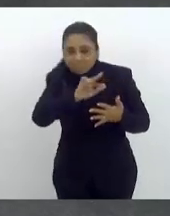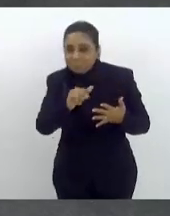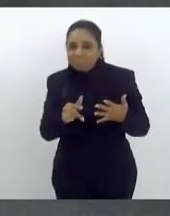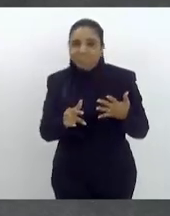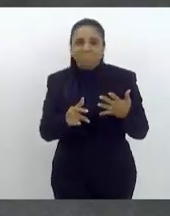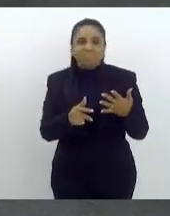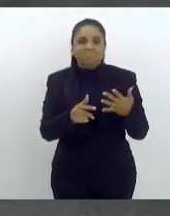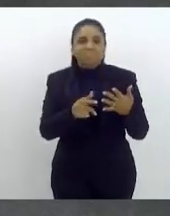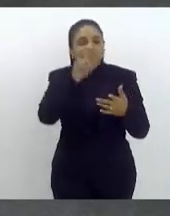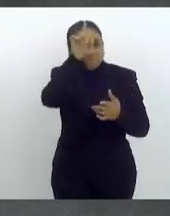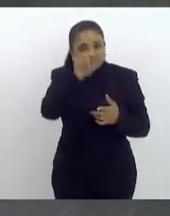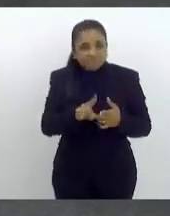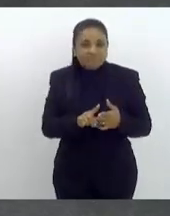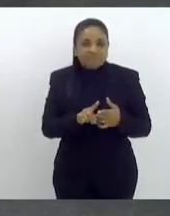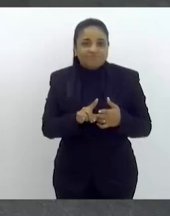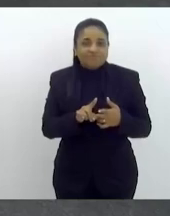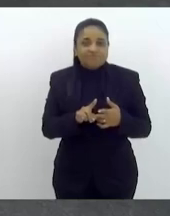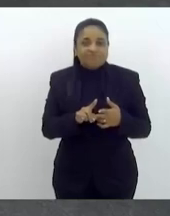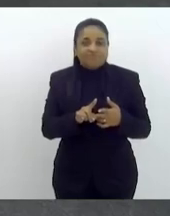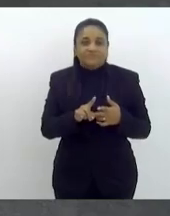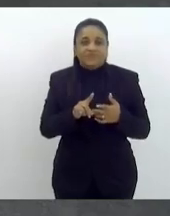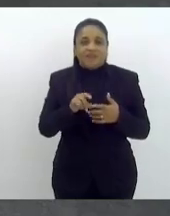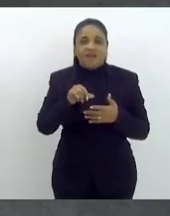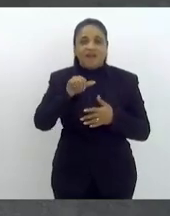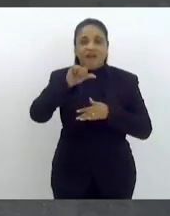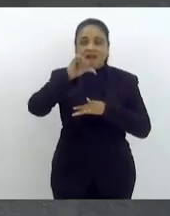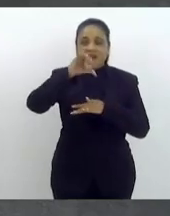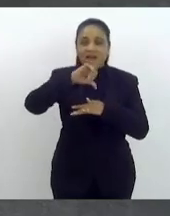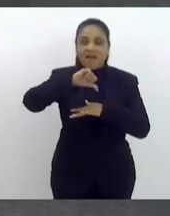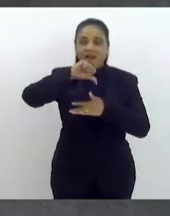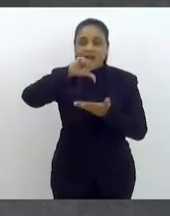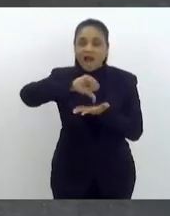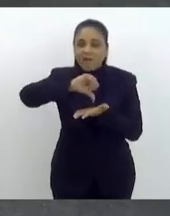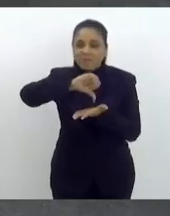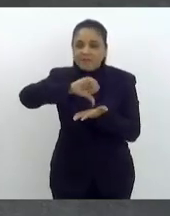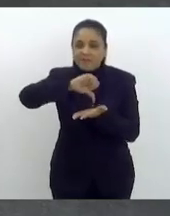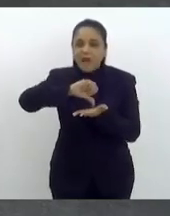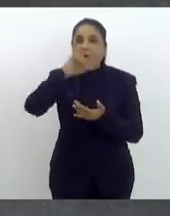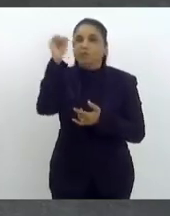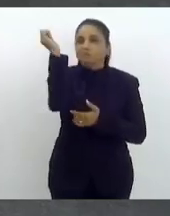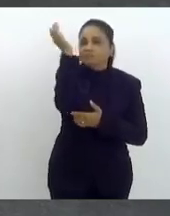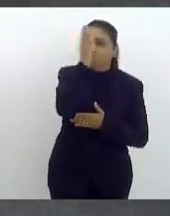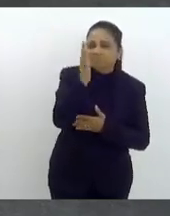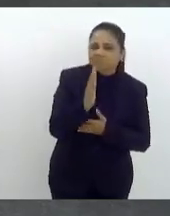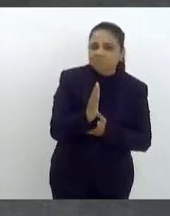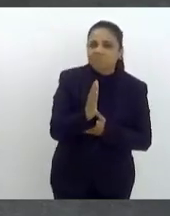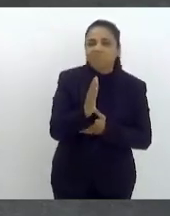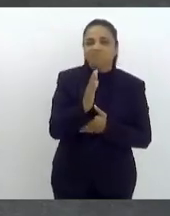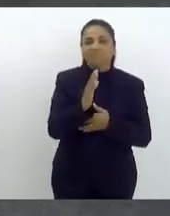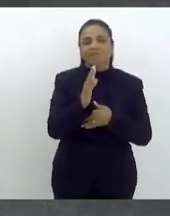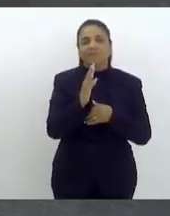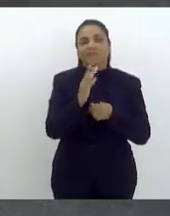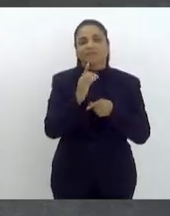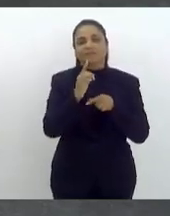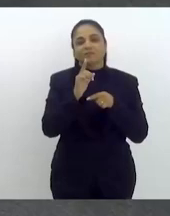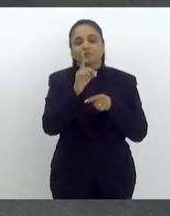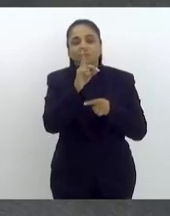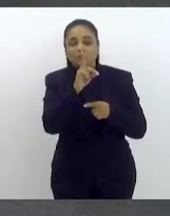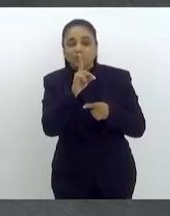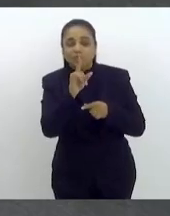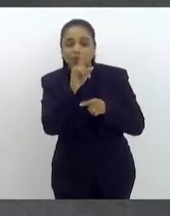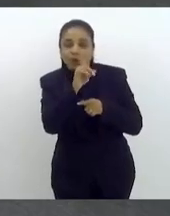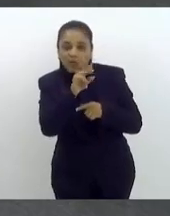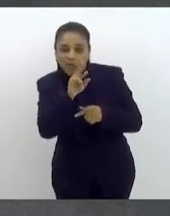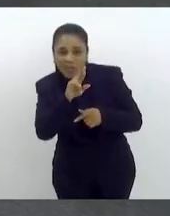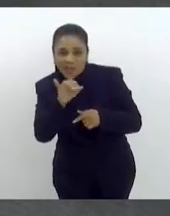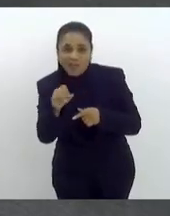deveria ser de direito reconhecidamente a capital Nacional do audiovisual e acho que essa Assembleia é dando esse passo reconhecendo